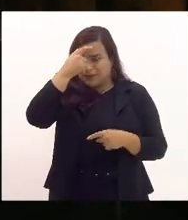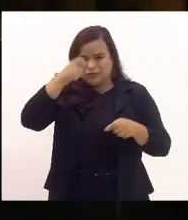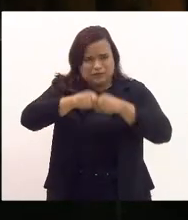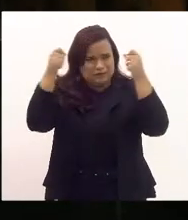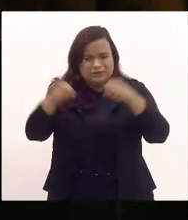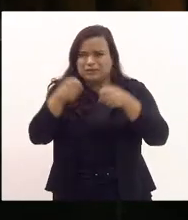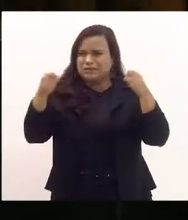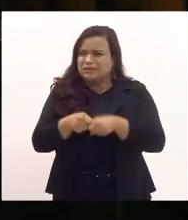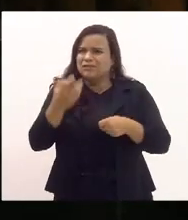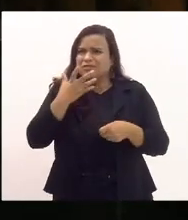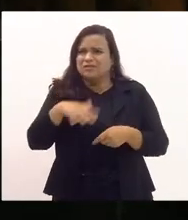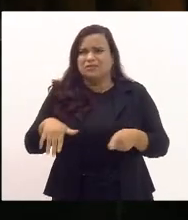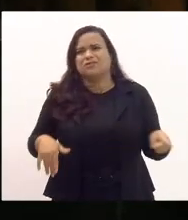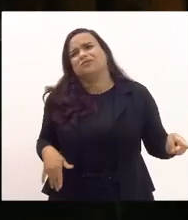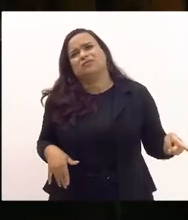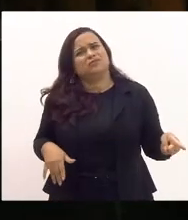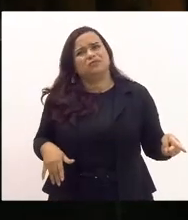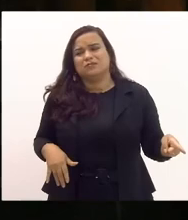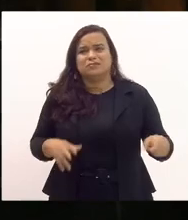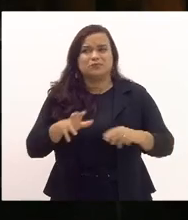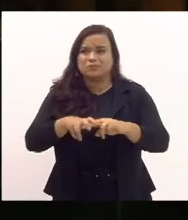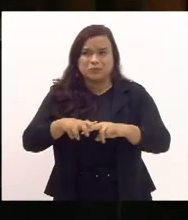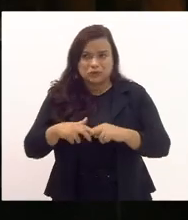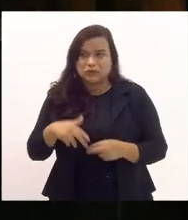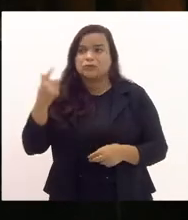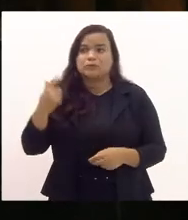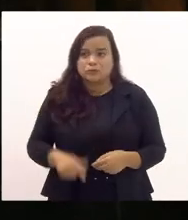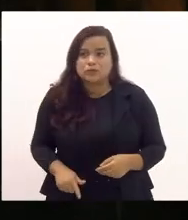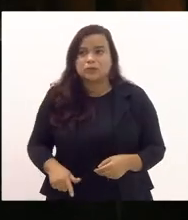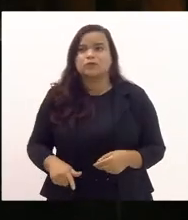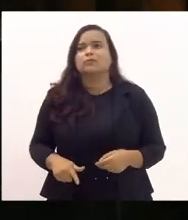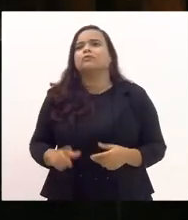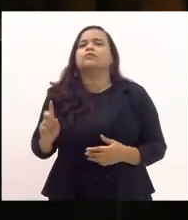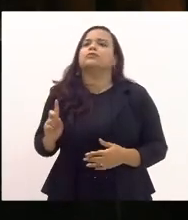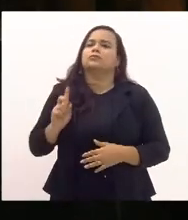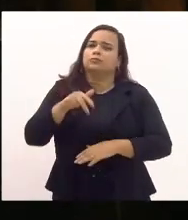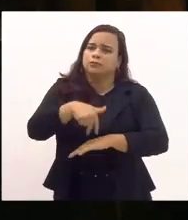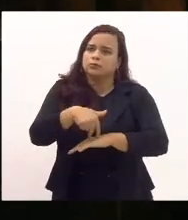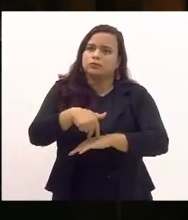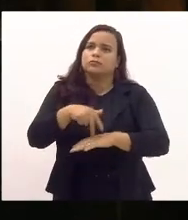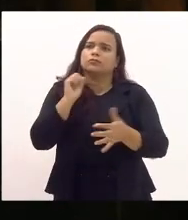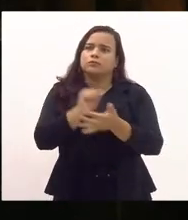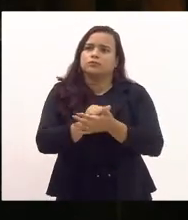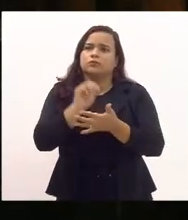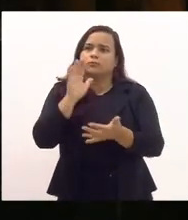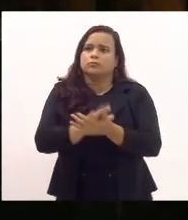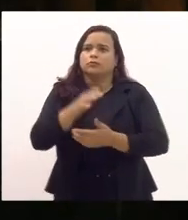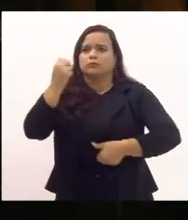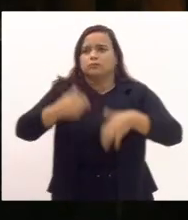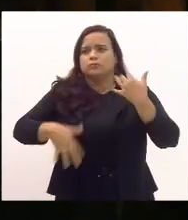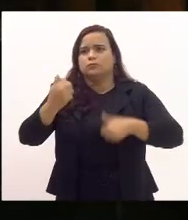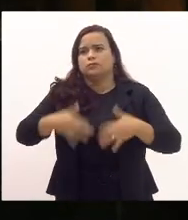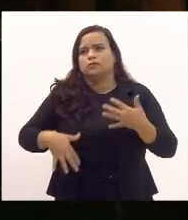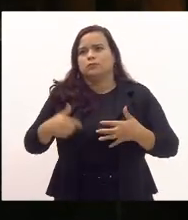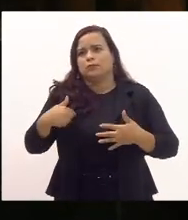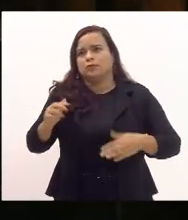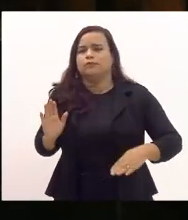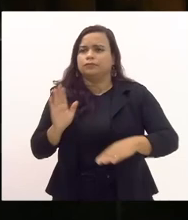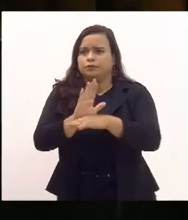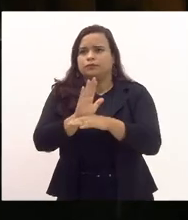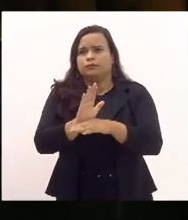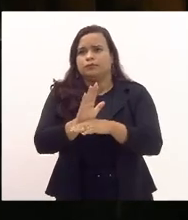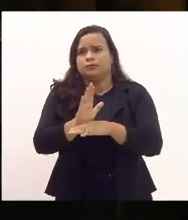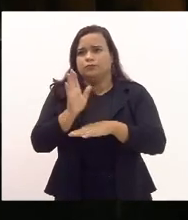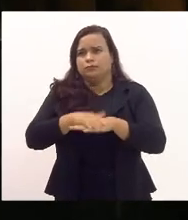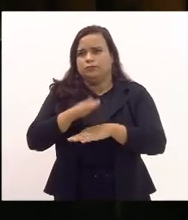infantil é por isso que eu venho mais uma vez nessa Tribuna da prestação de contas de uma contribuição